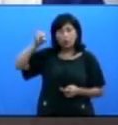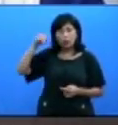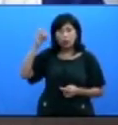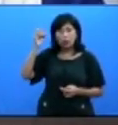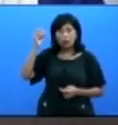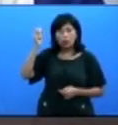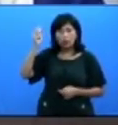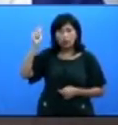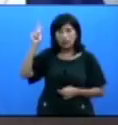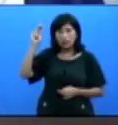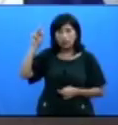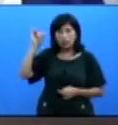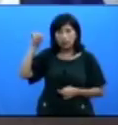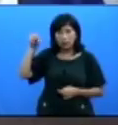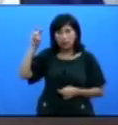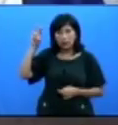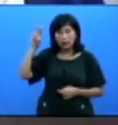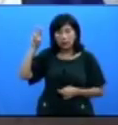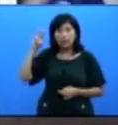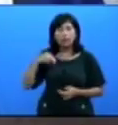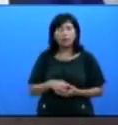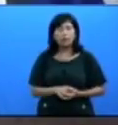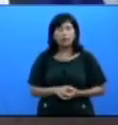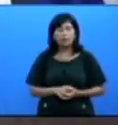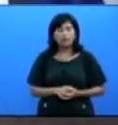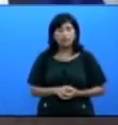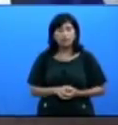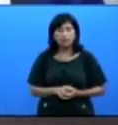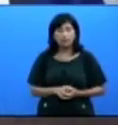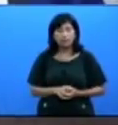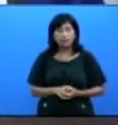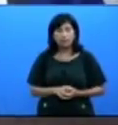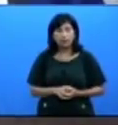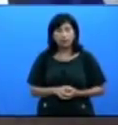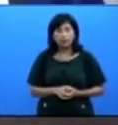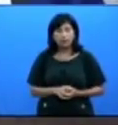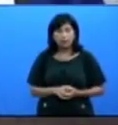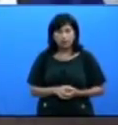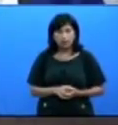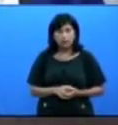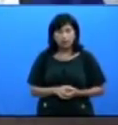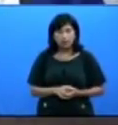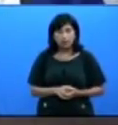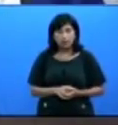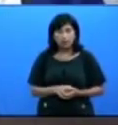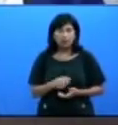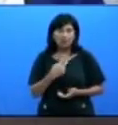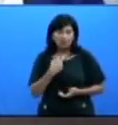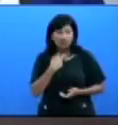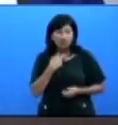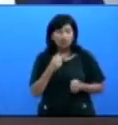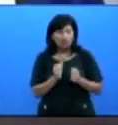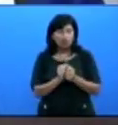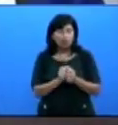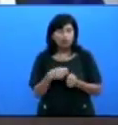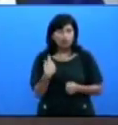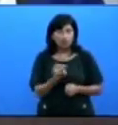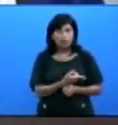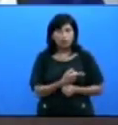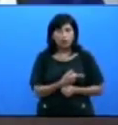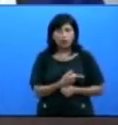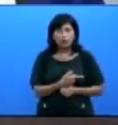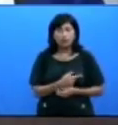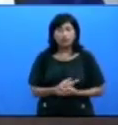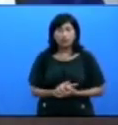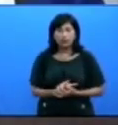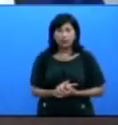que ele tentou marcar audiência para nós, a audiência foi desmarcada e ele não pôde se reagendar. Então, nós